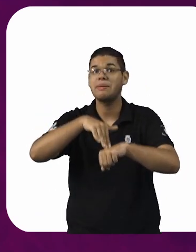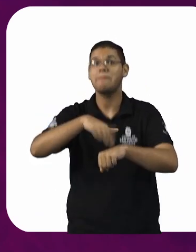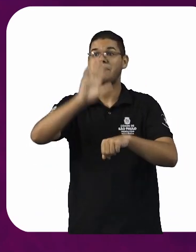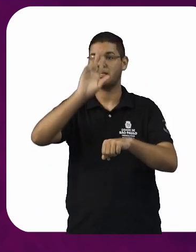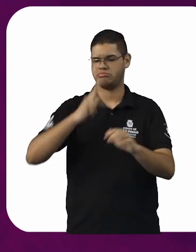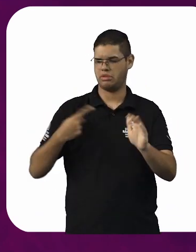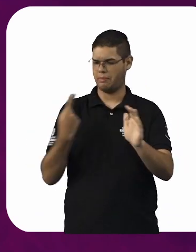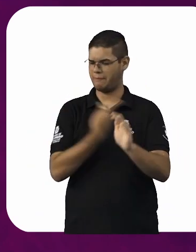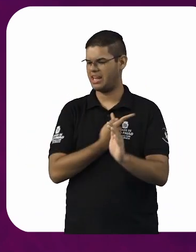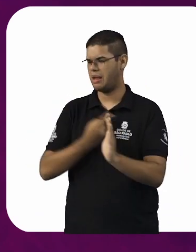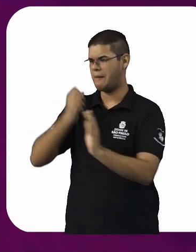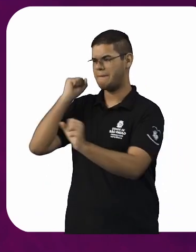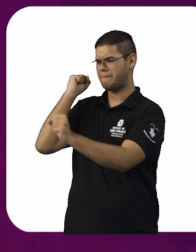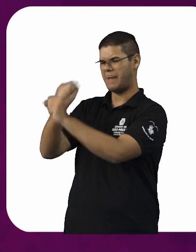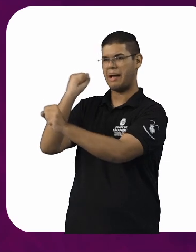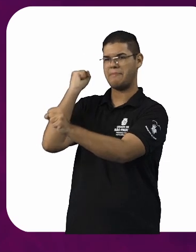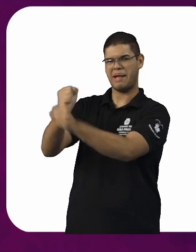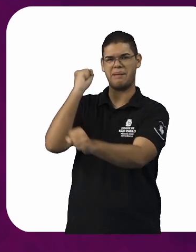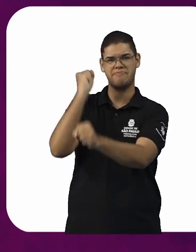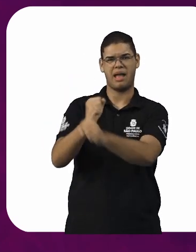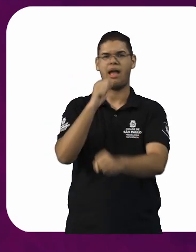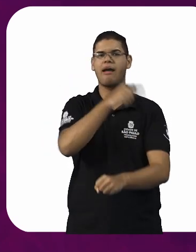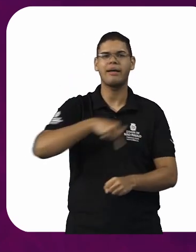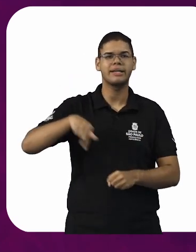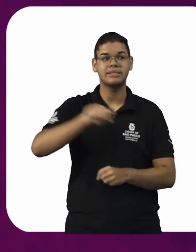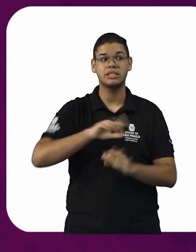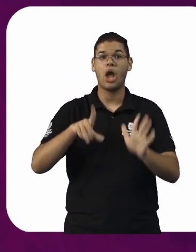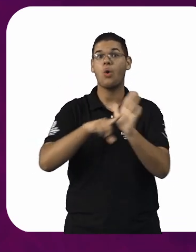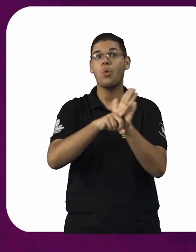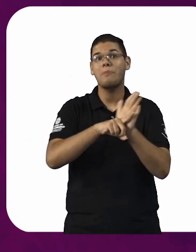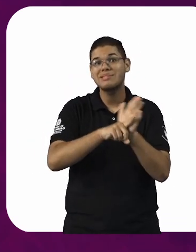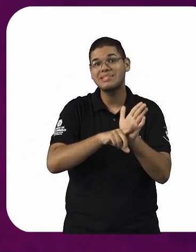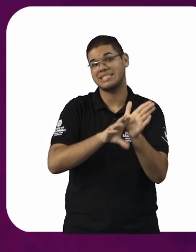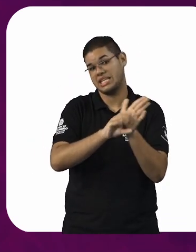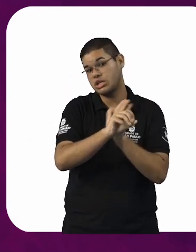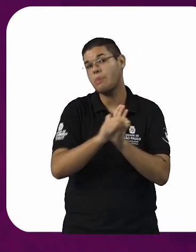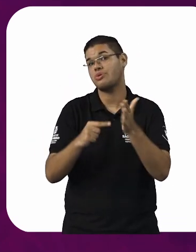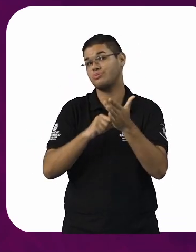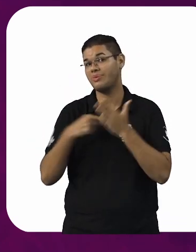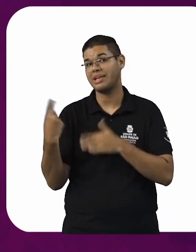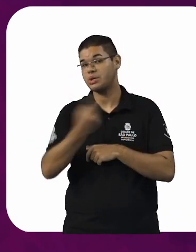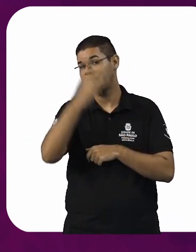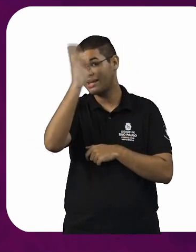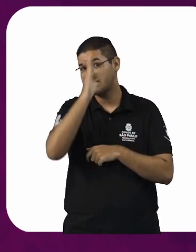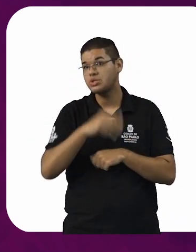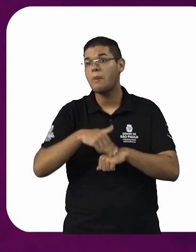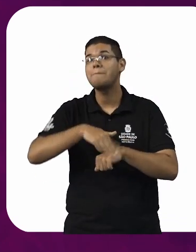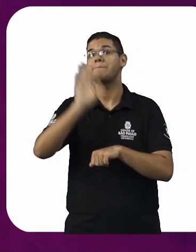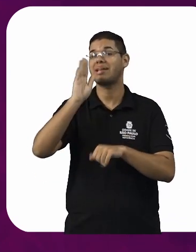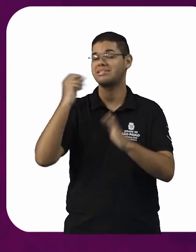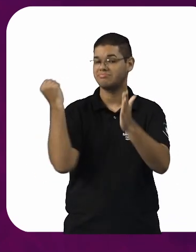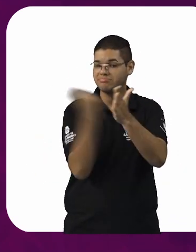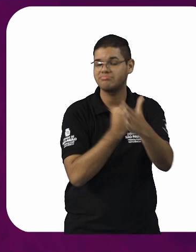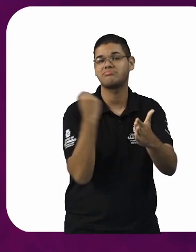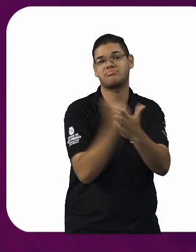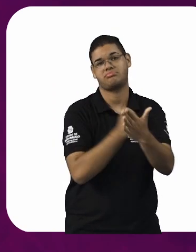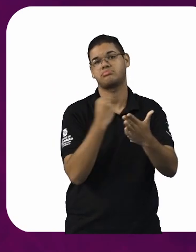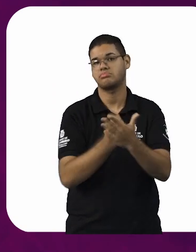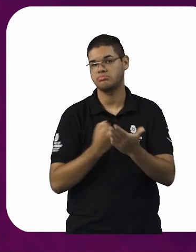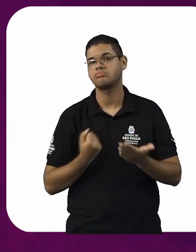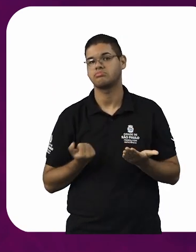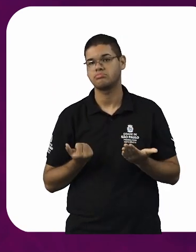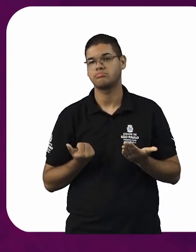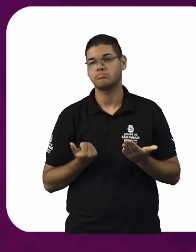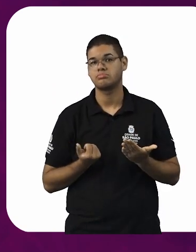trans no mundo, de acordo com algumas pesquisas. Então, veja, e esse argumento que o Paulo coloca é importantíssimo, esse ponto que